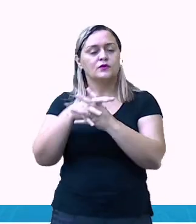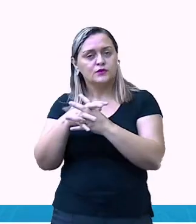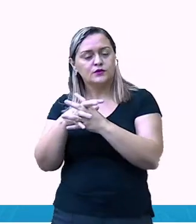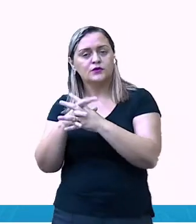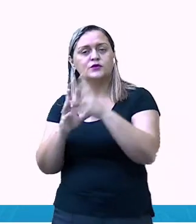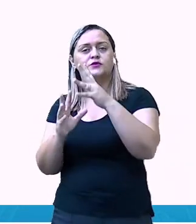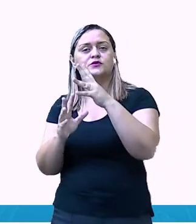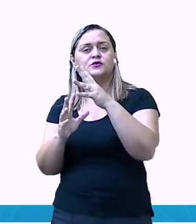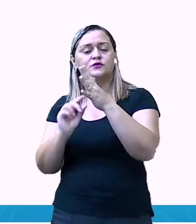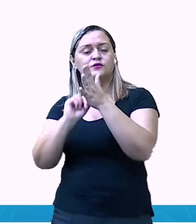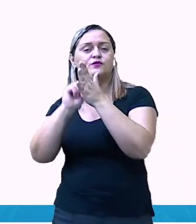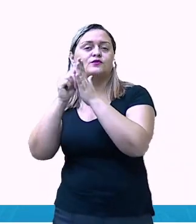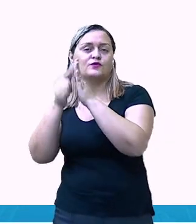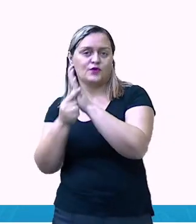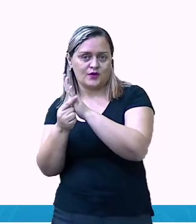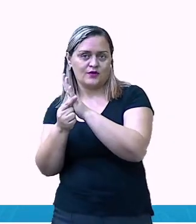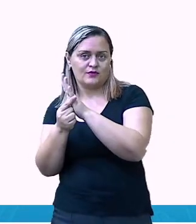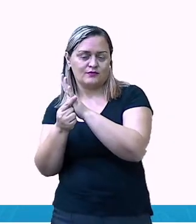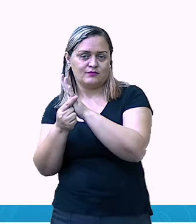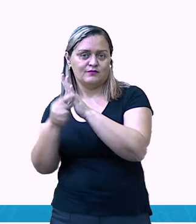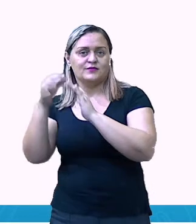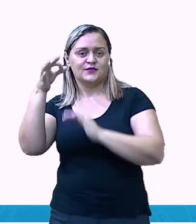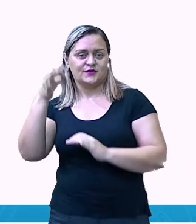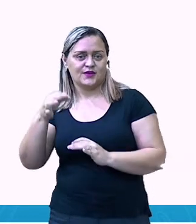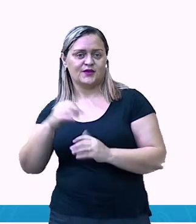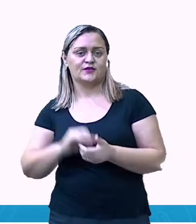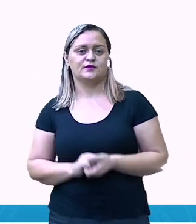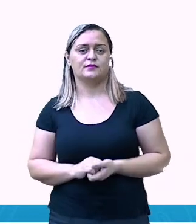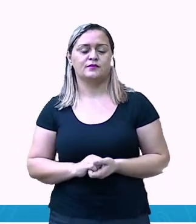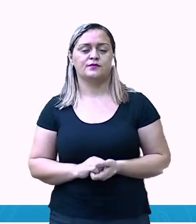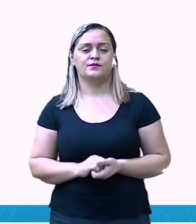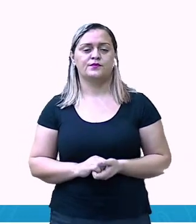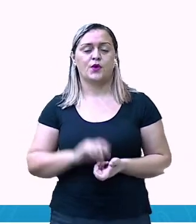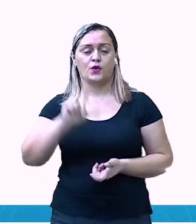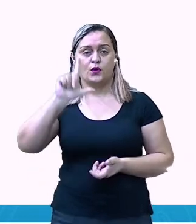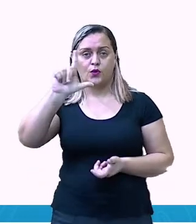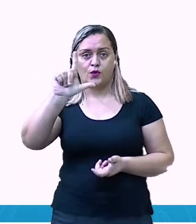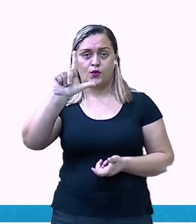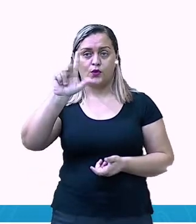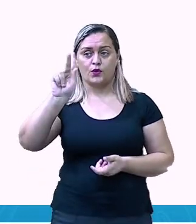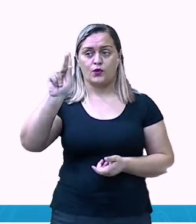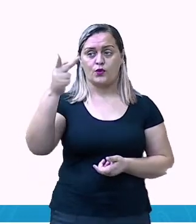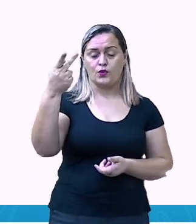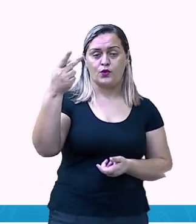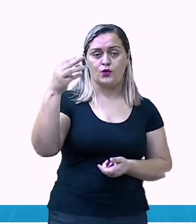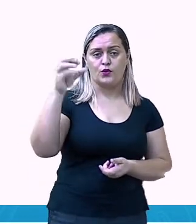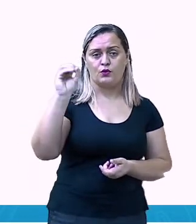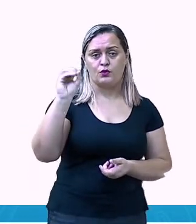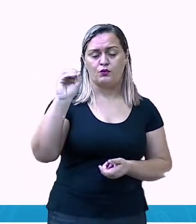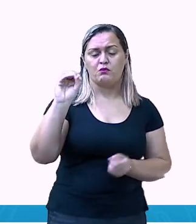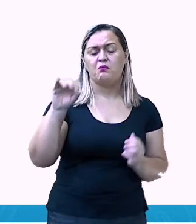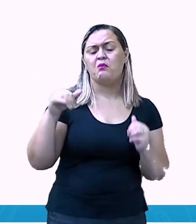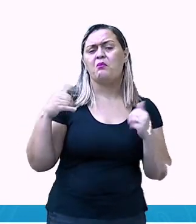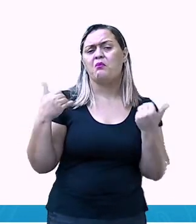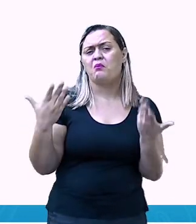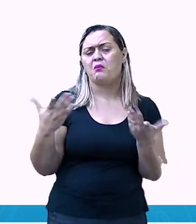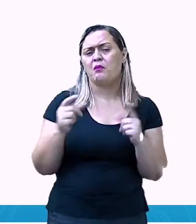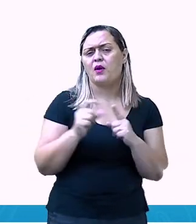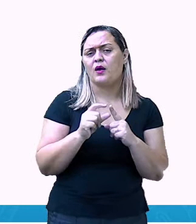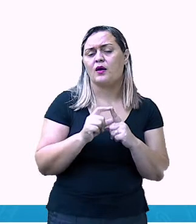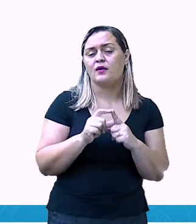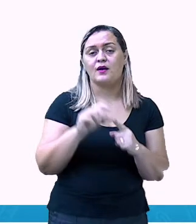é lhá. E usando as outras vogais. Então, o lhó, olha de qual palavra que eu tirei o lhó?